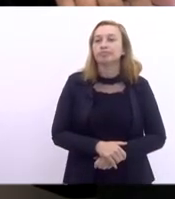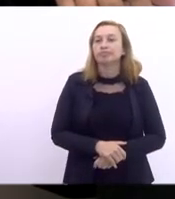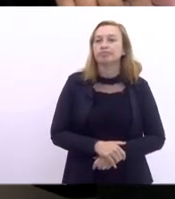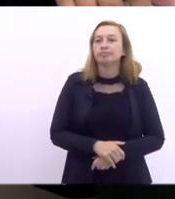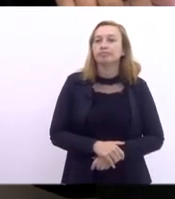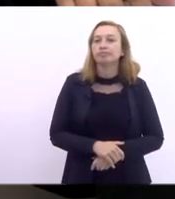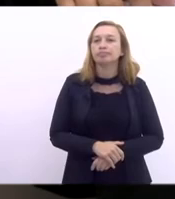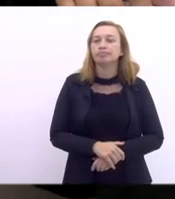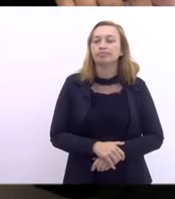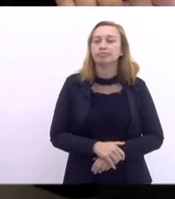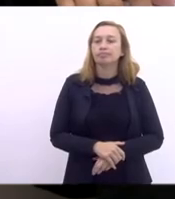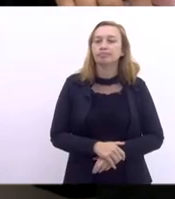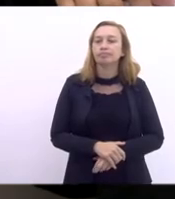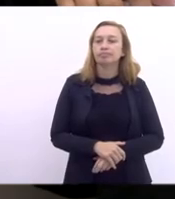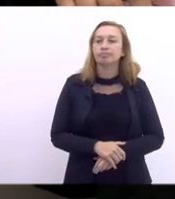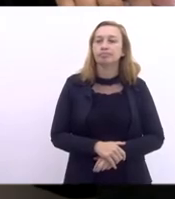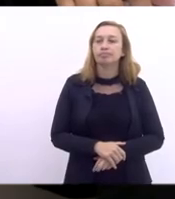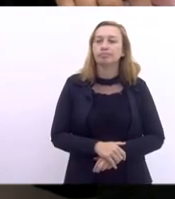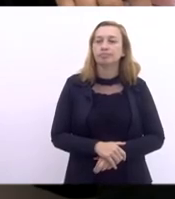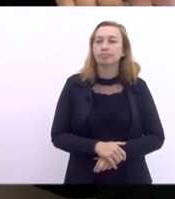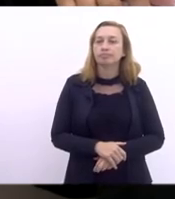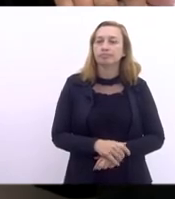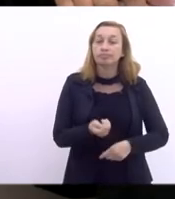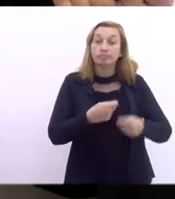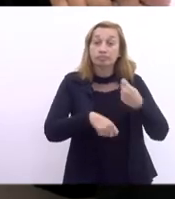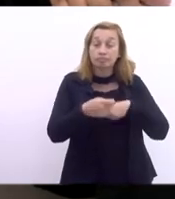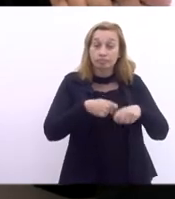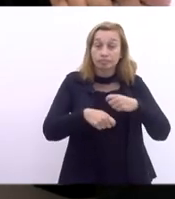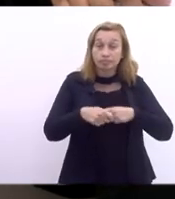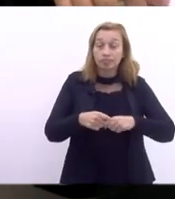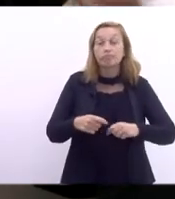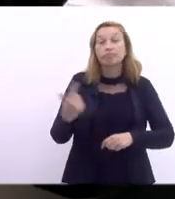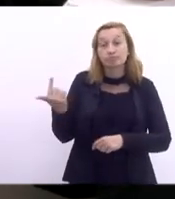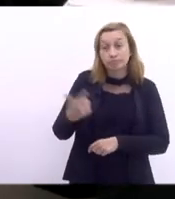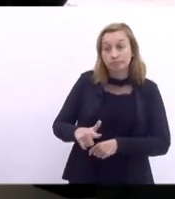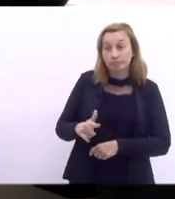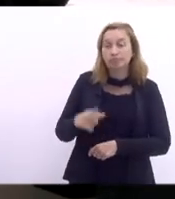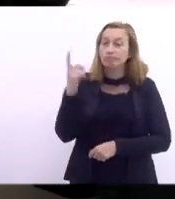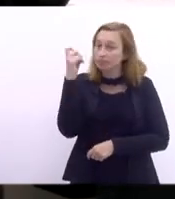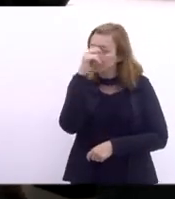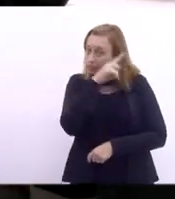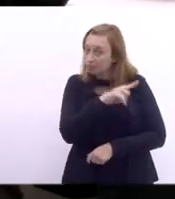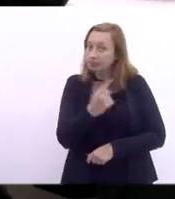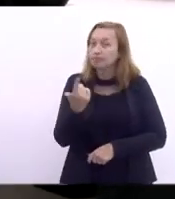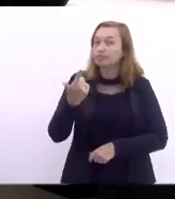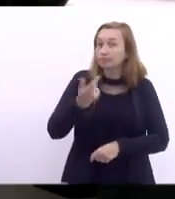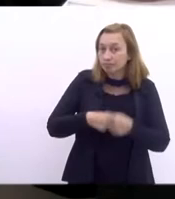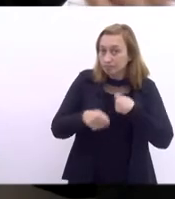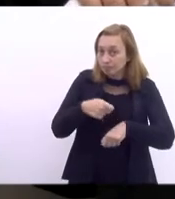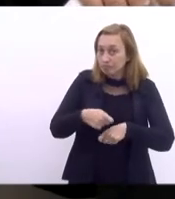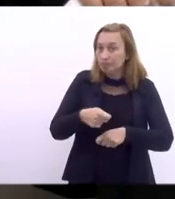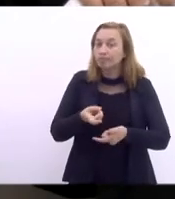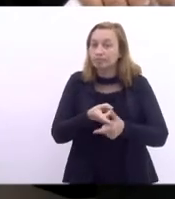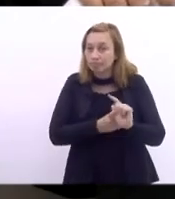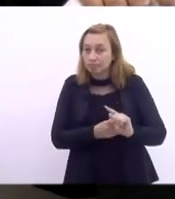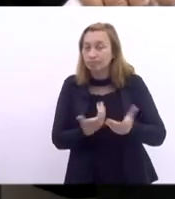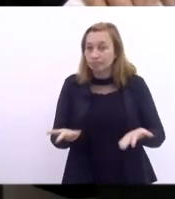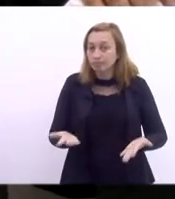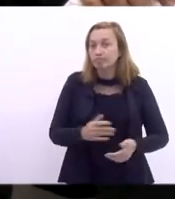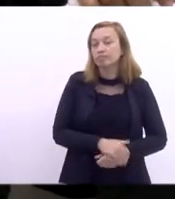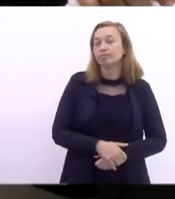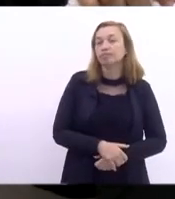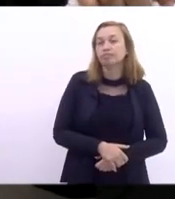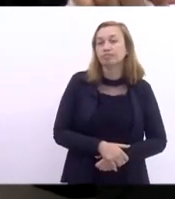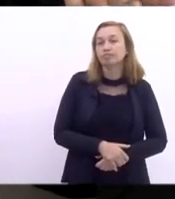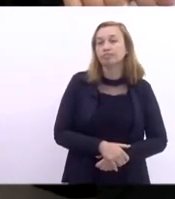a questão do da renegociação mesmo que é muito difícil renegociar dívida hoje e